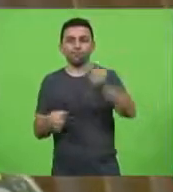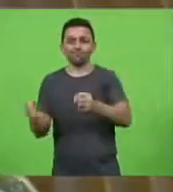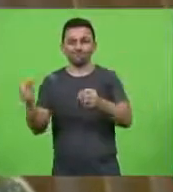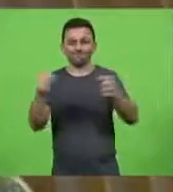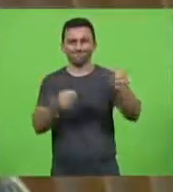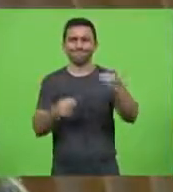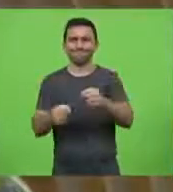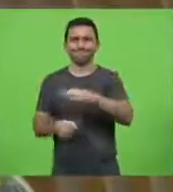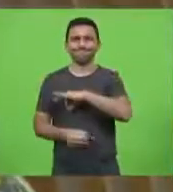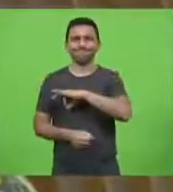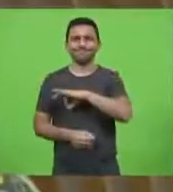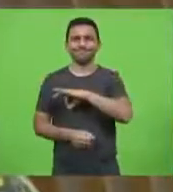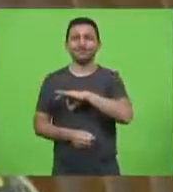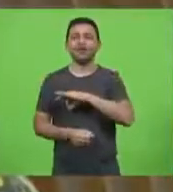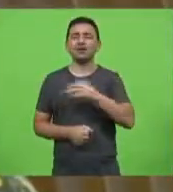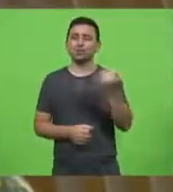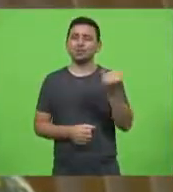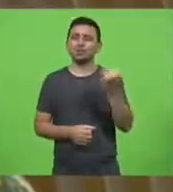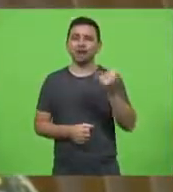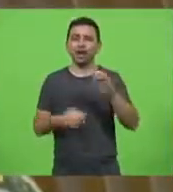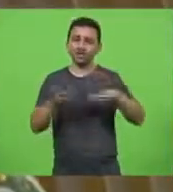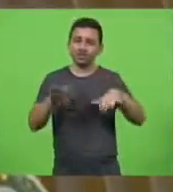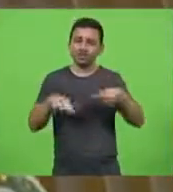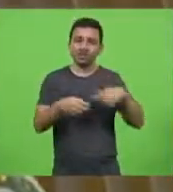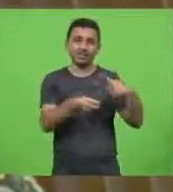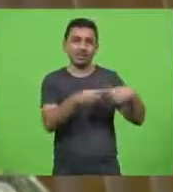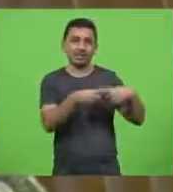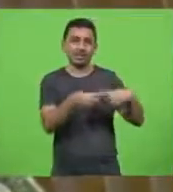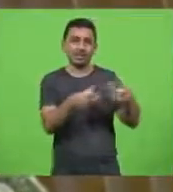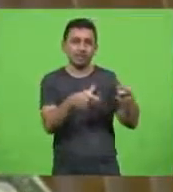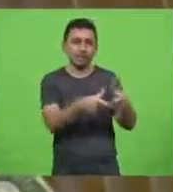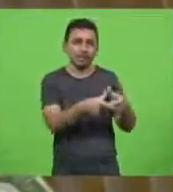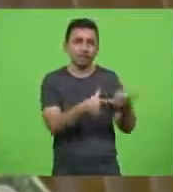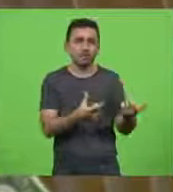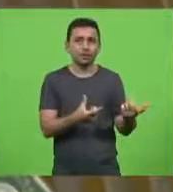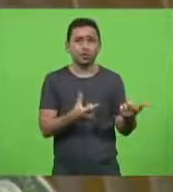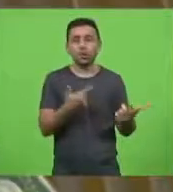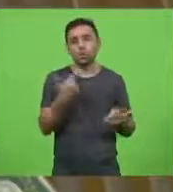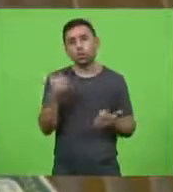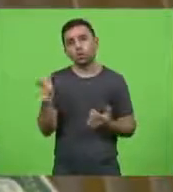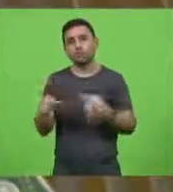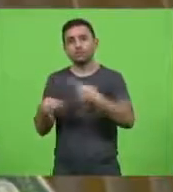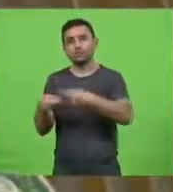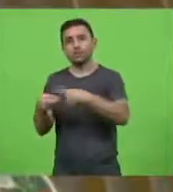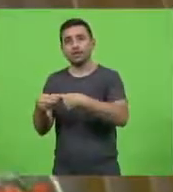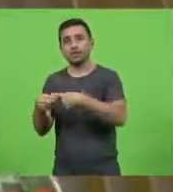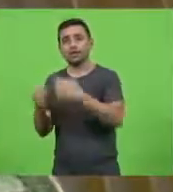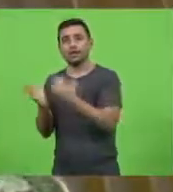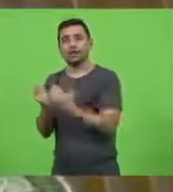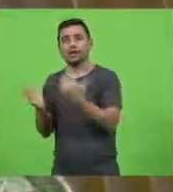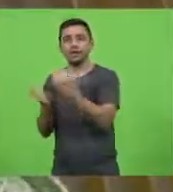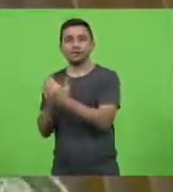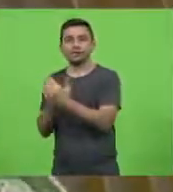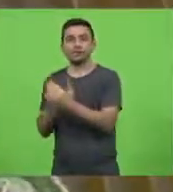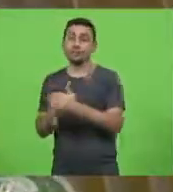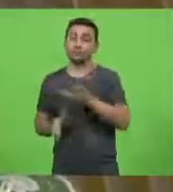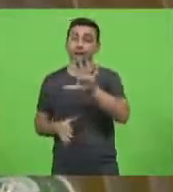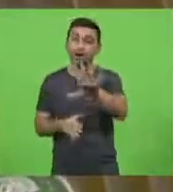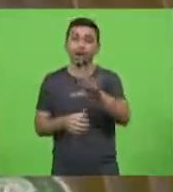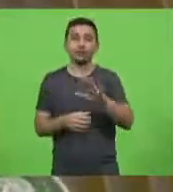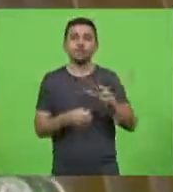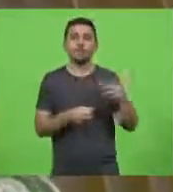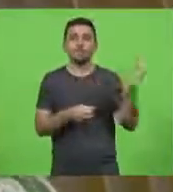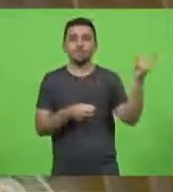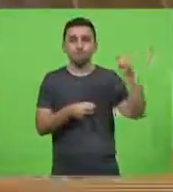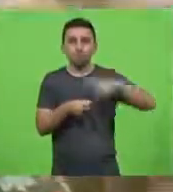no momento, o município pode ter menos, mas o município pode ter mais. Mas essa recomposição